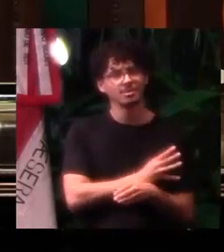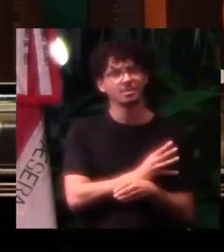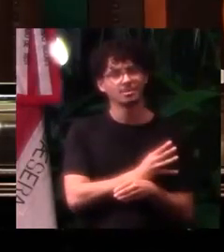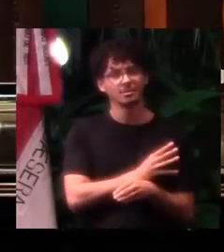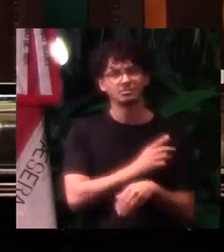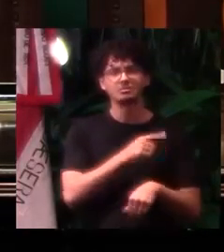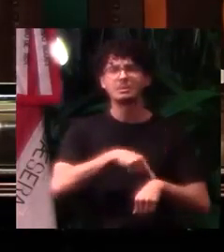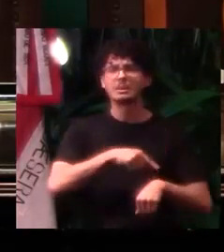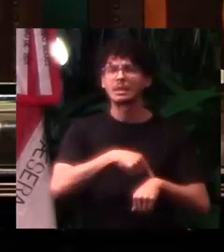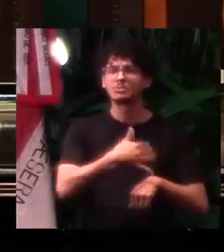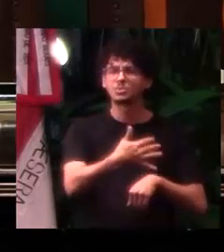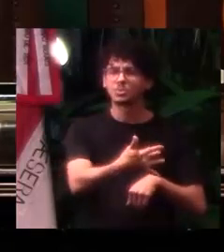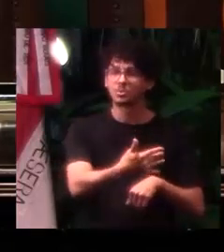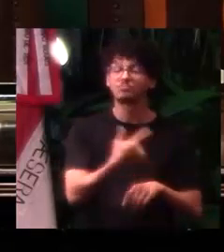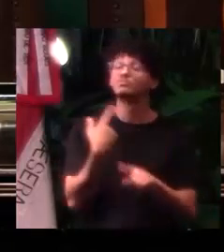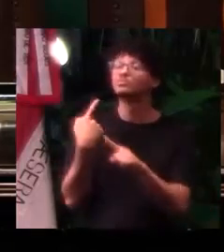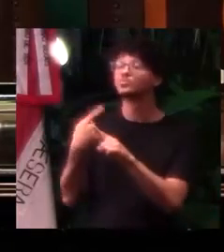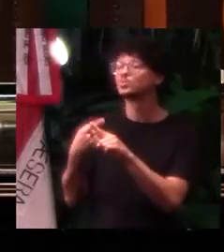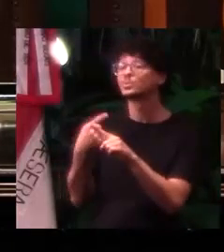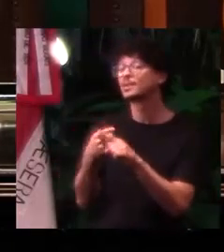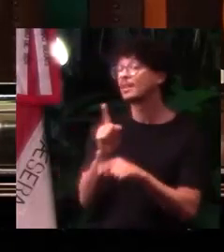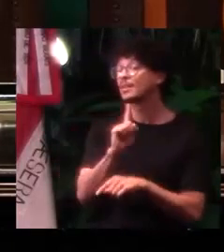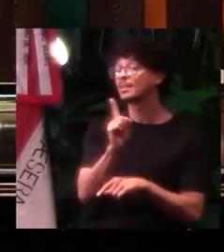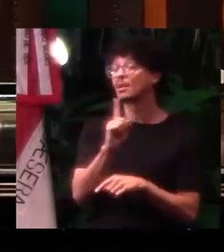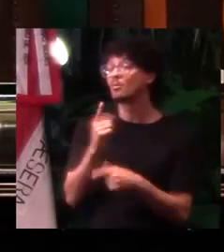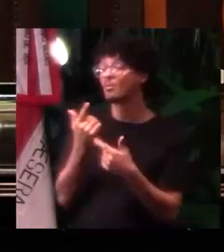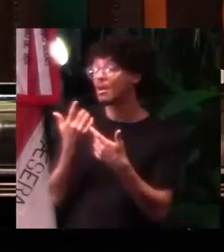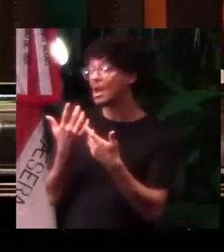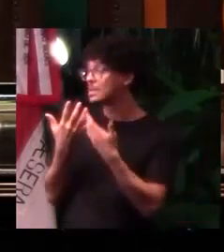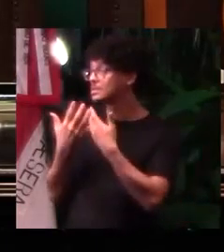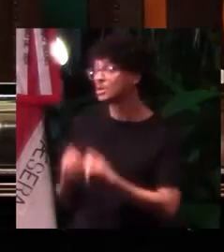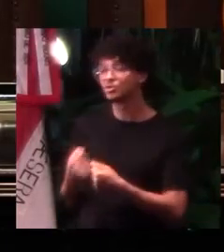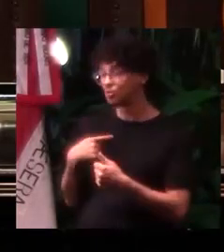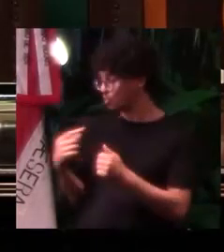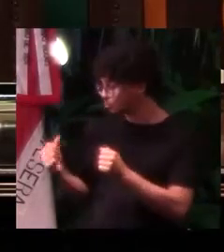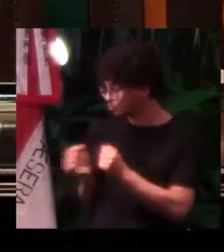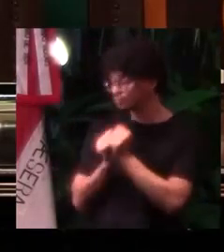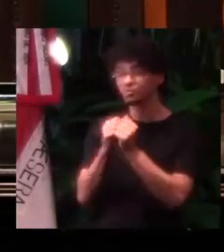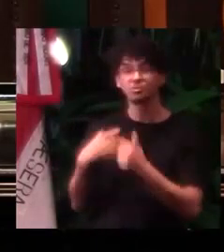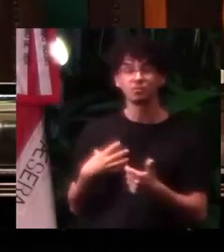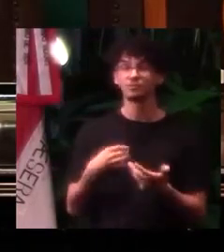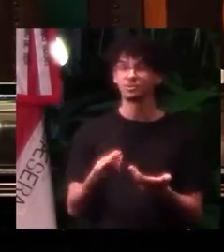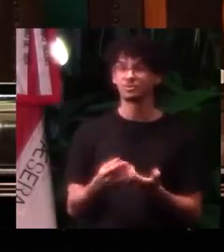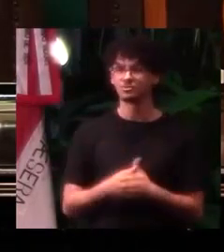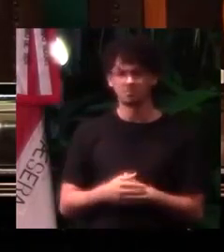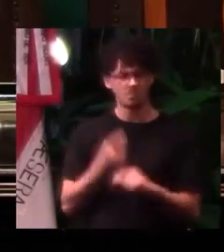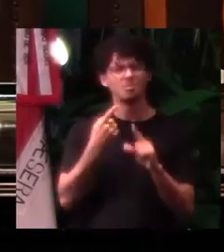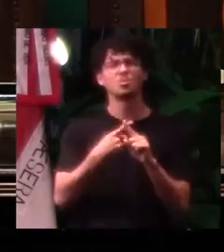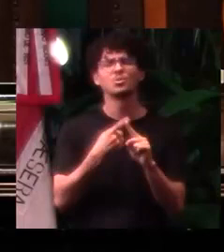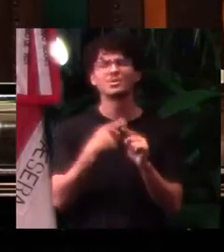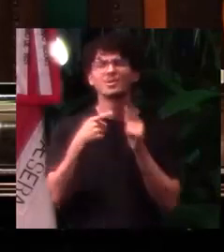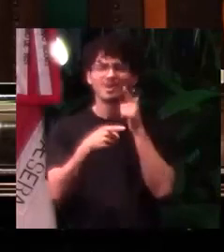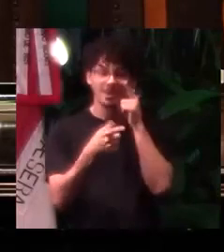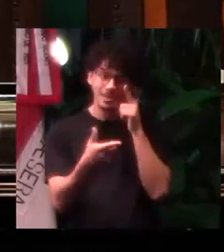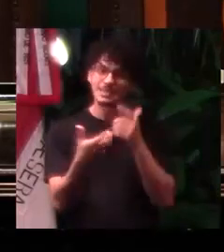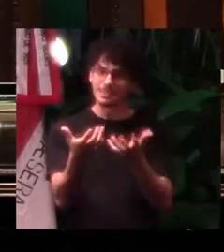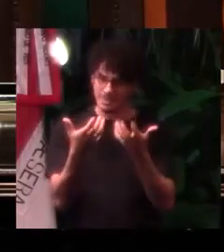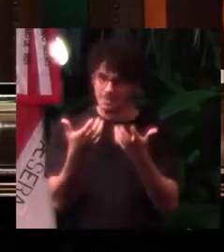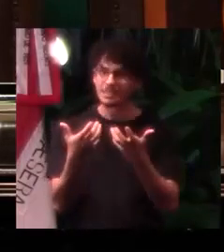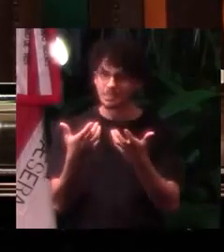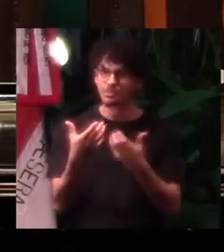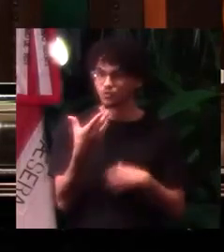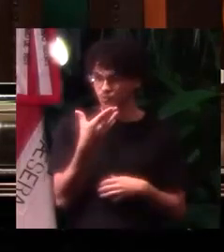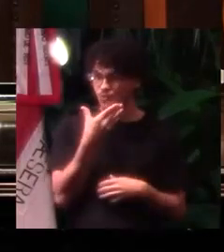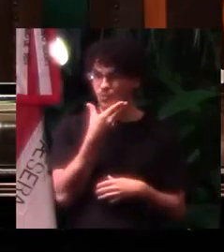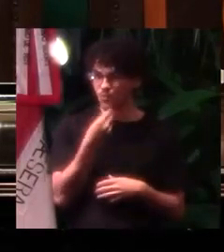por que que ele não deixou o filho ir com ele? Por que que ele quis que o filho o substituísse?